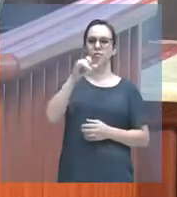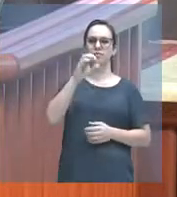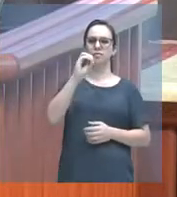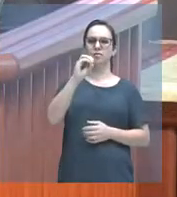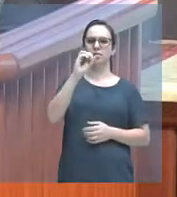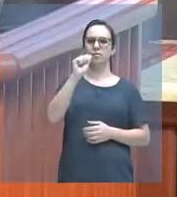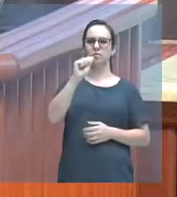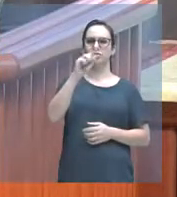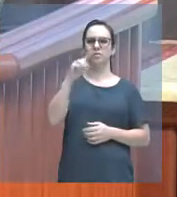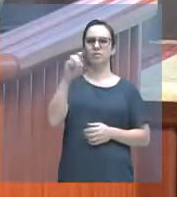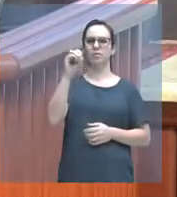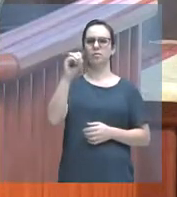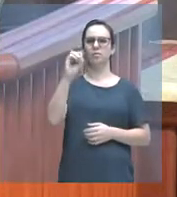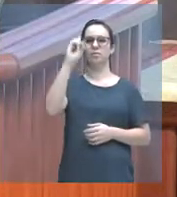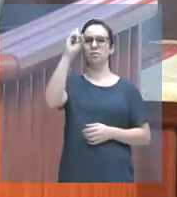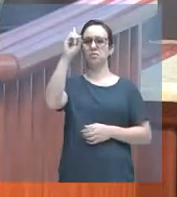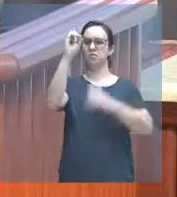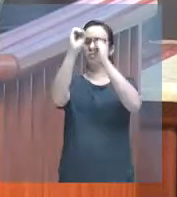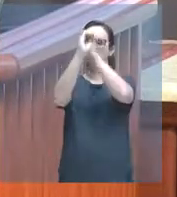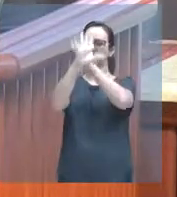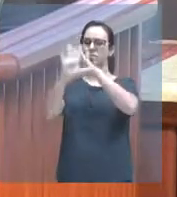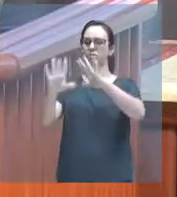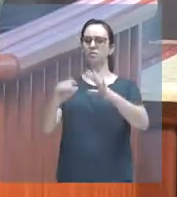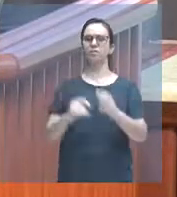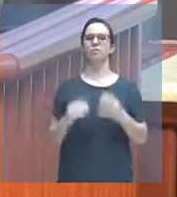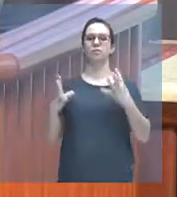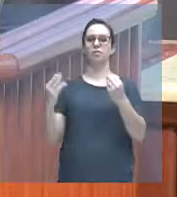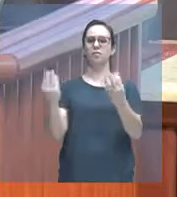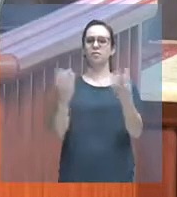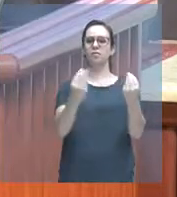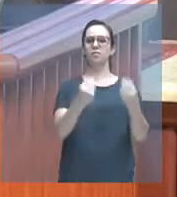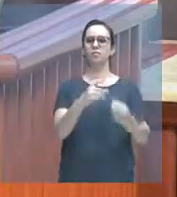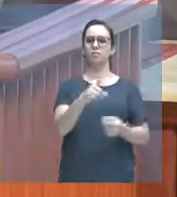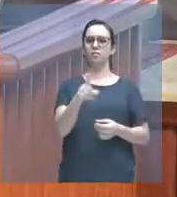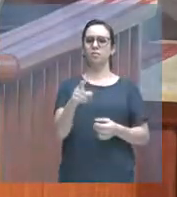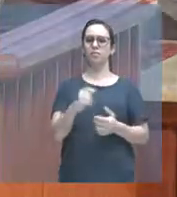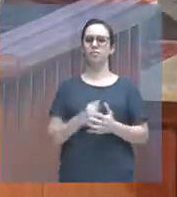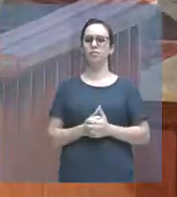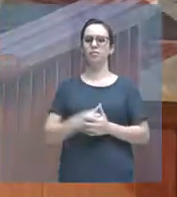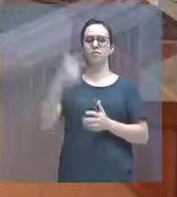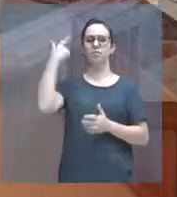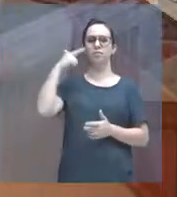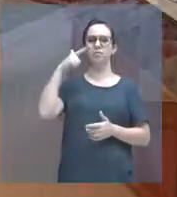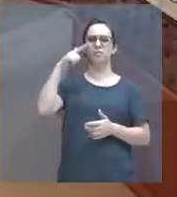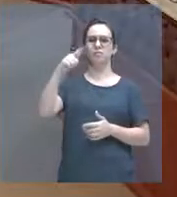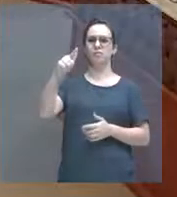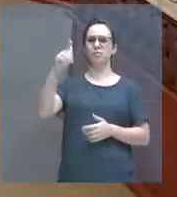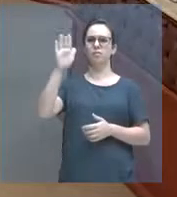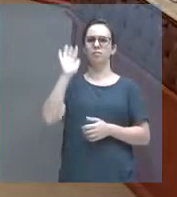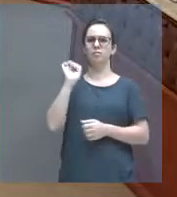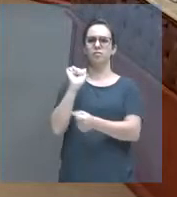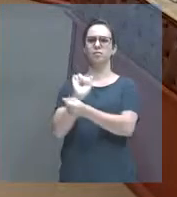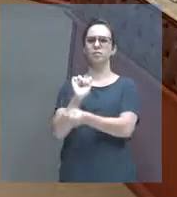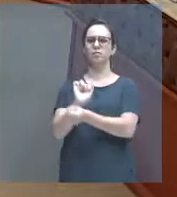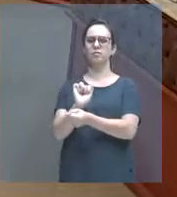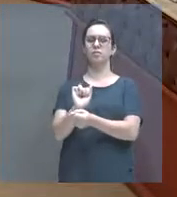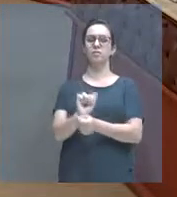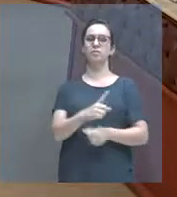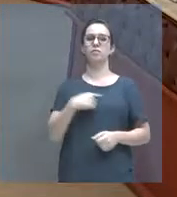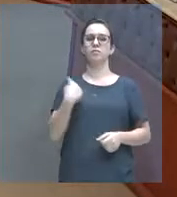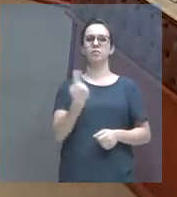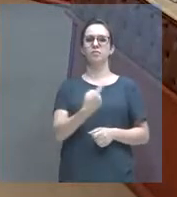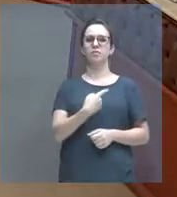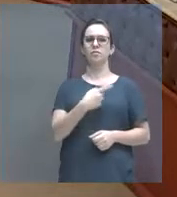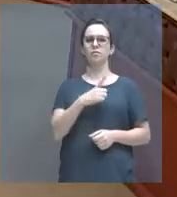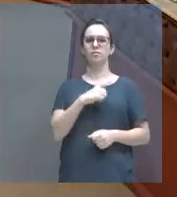possa abençoar muito a cada um de vocês. Seu João, continua. Espero que nós tenhamos aí mais